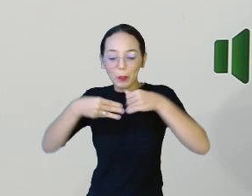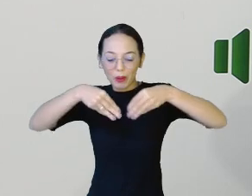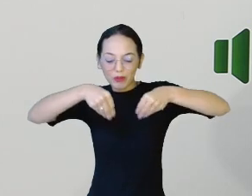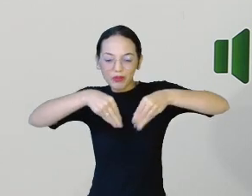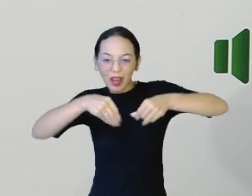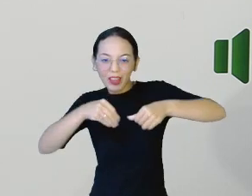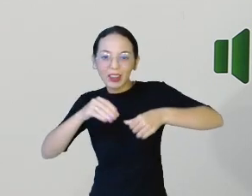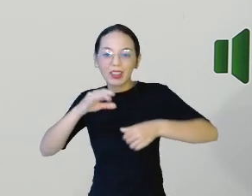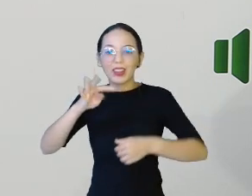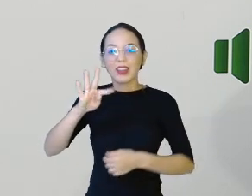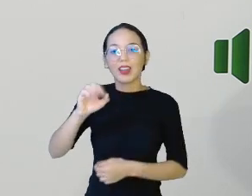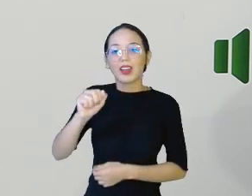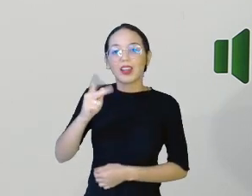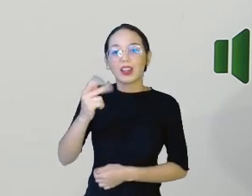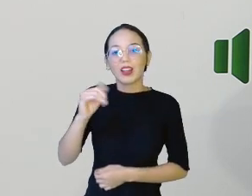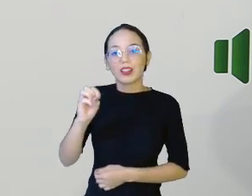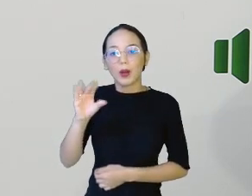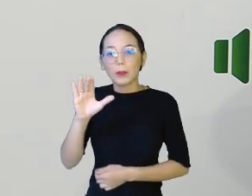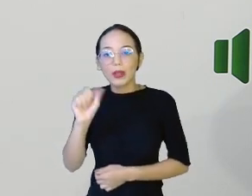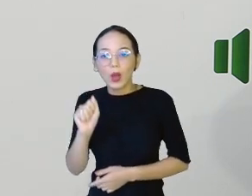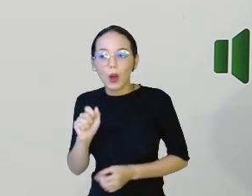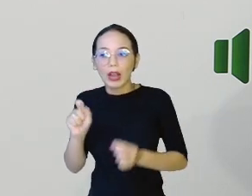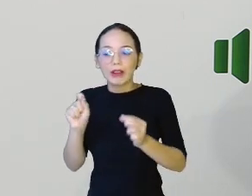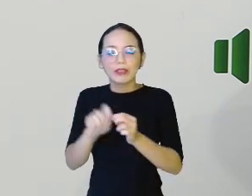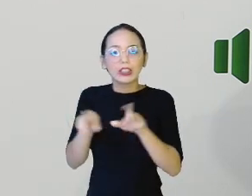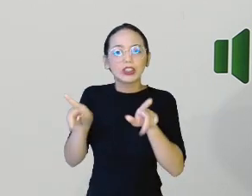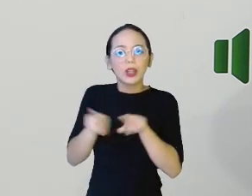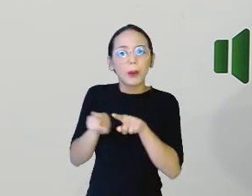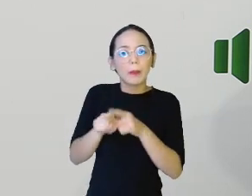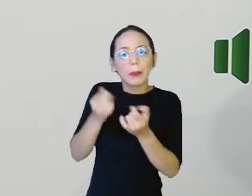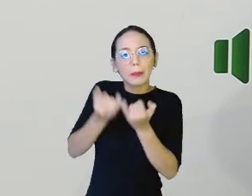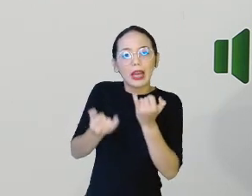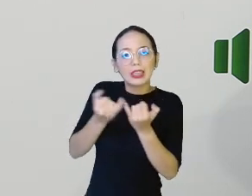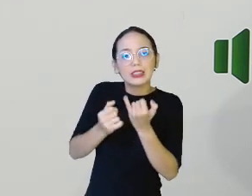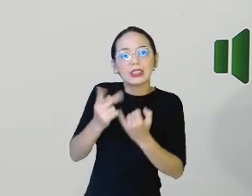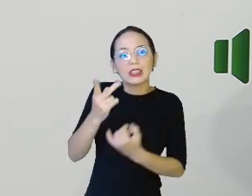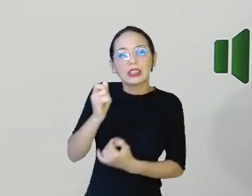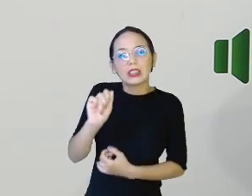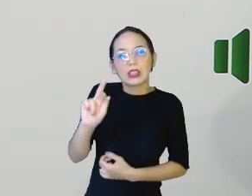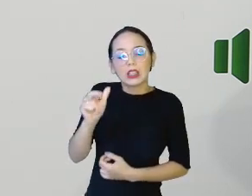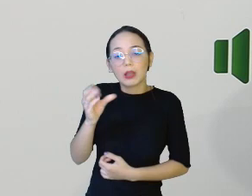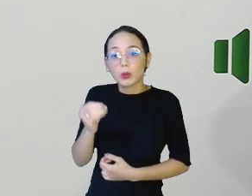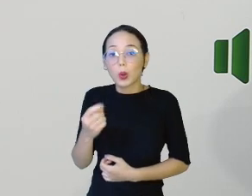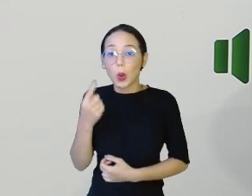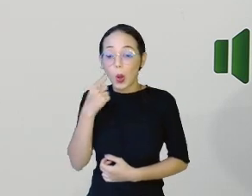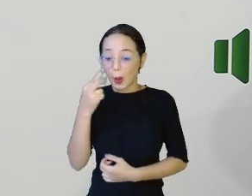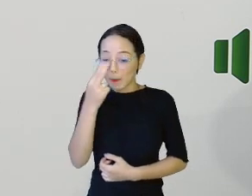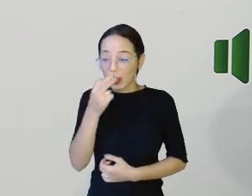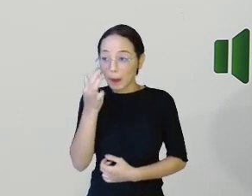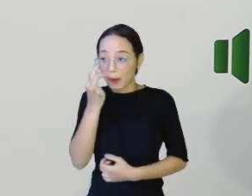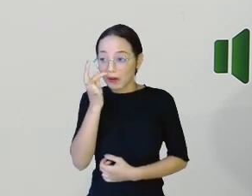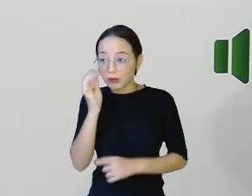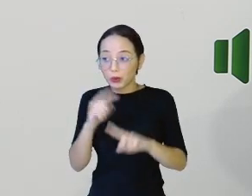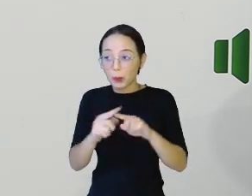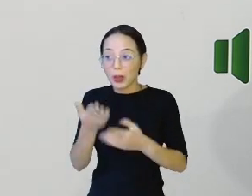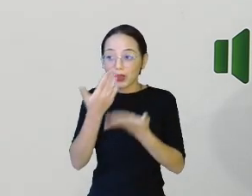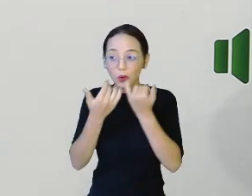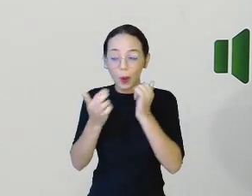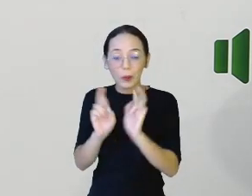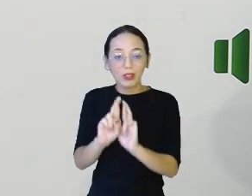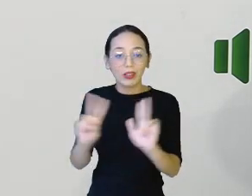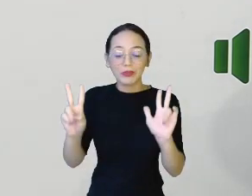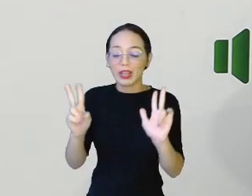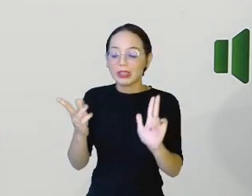com tapioca, fazem de forma de pirão. Veja que é a mesma fruta, mas lá o consumo é